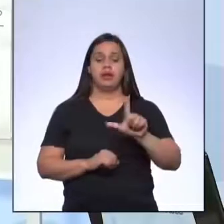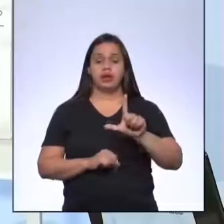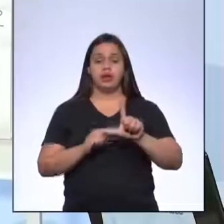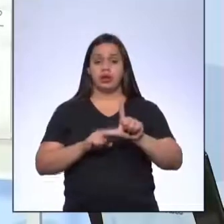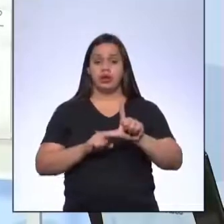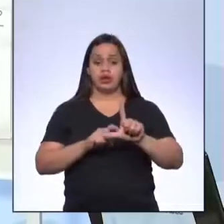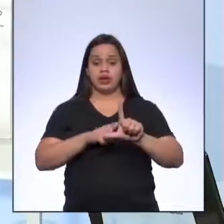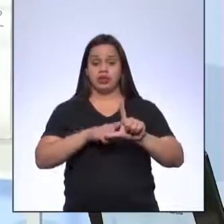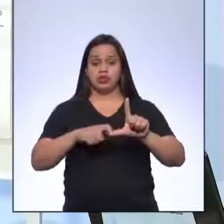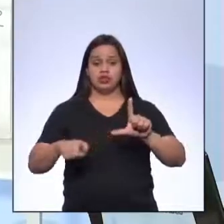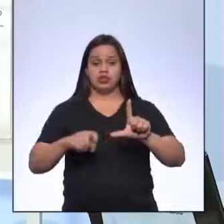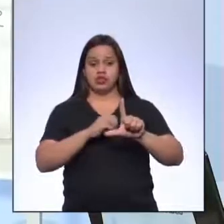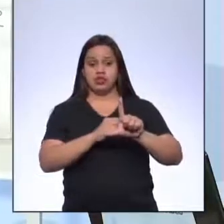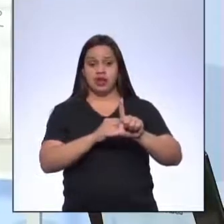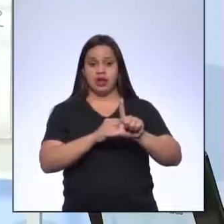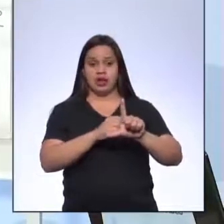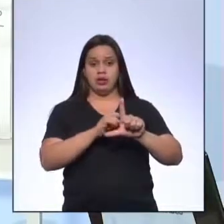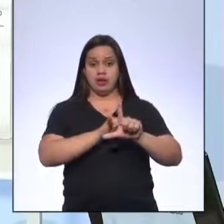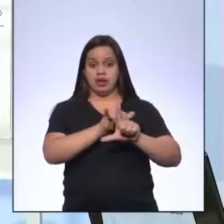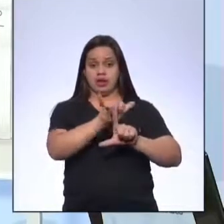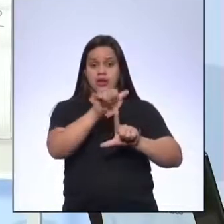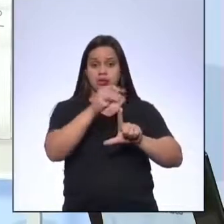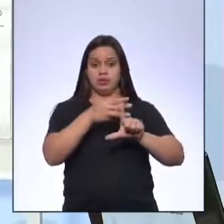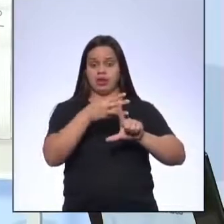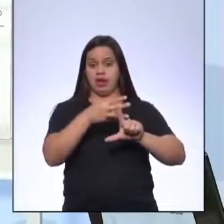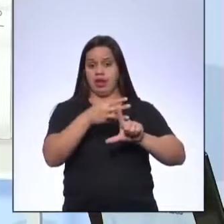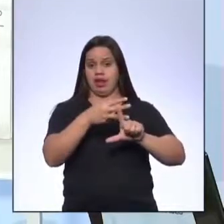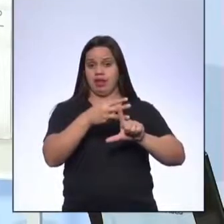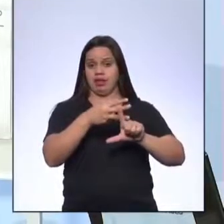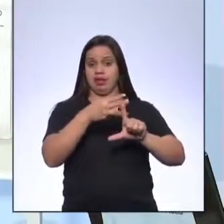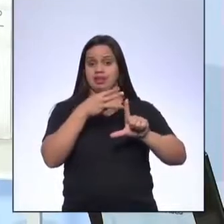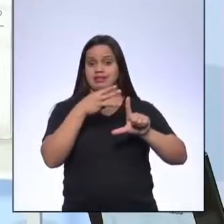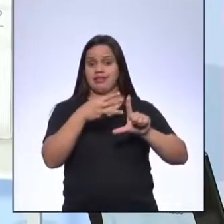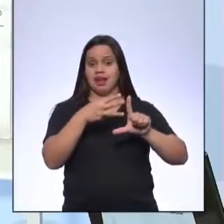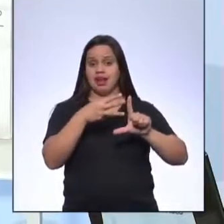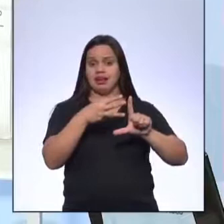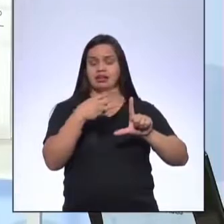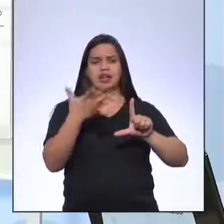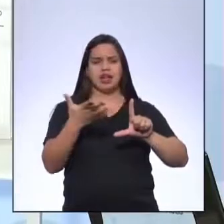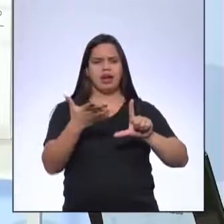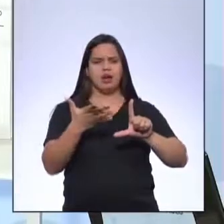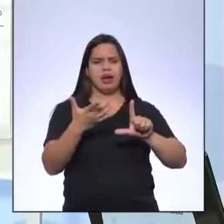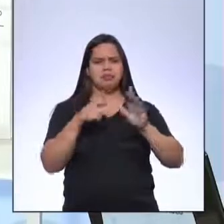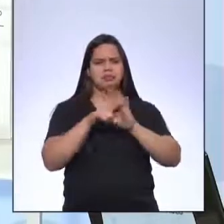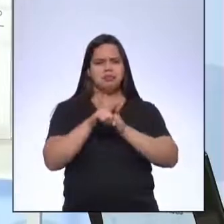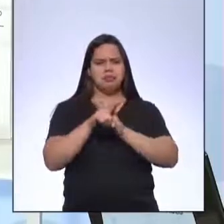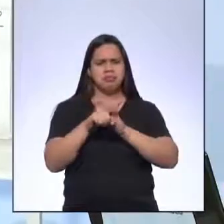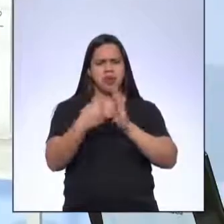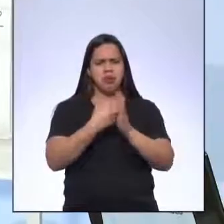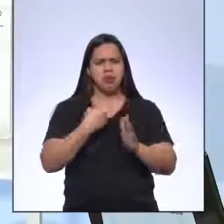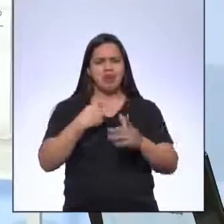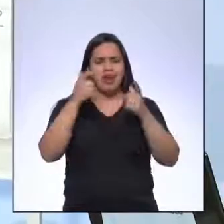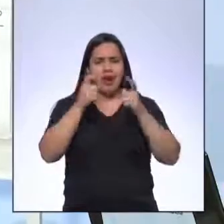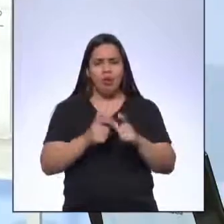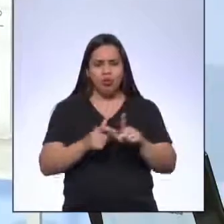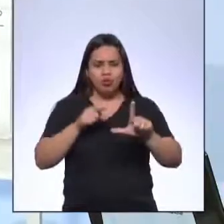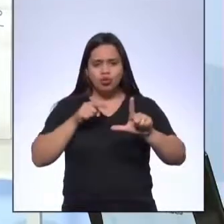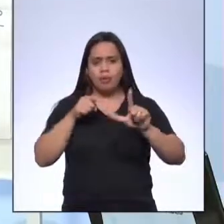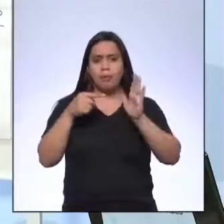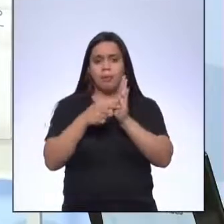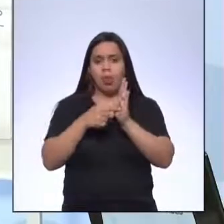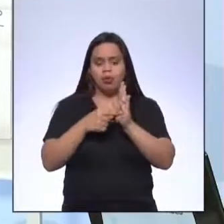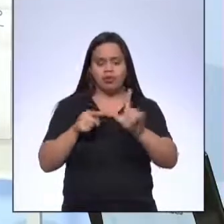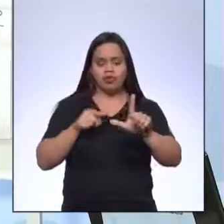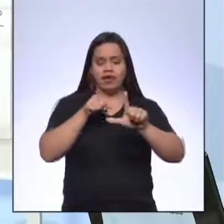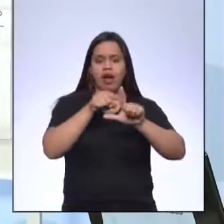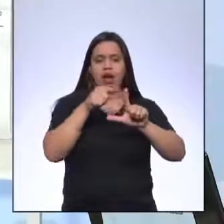xe3 no y e agora Alessandra aonde que esse ponto vai ficar ele